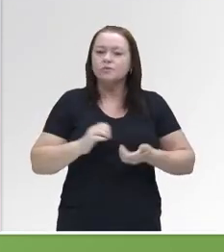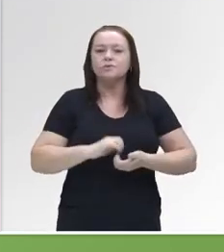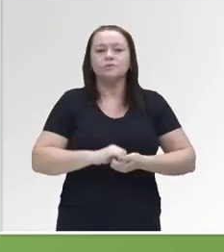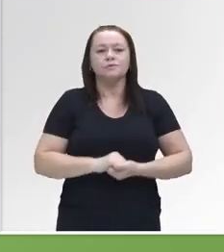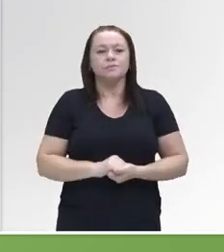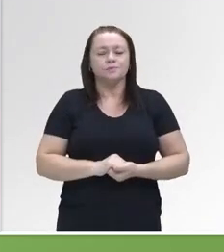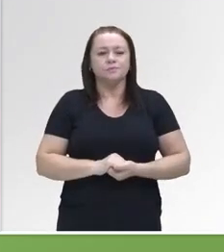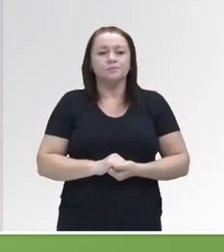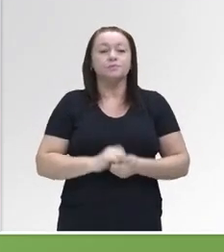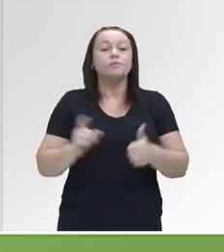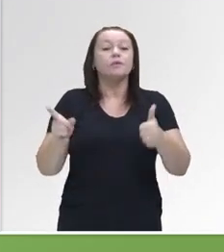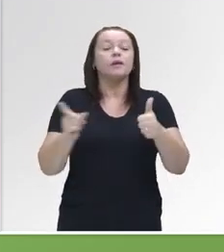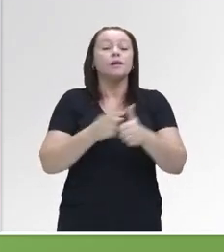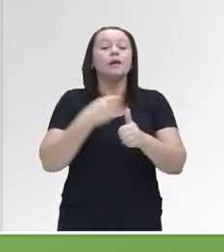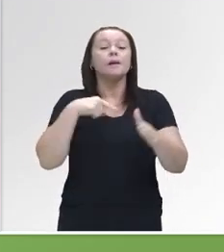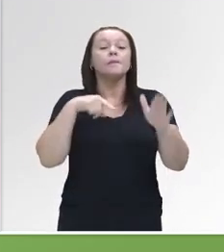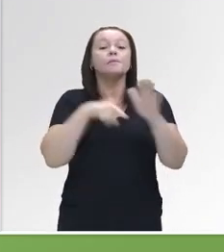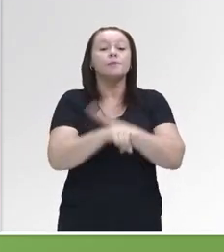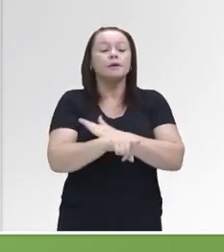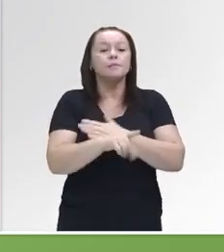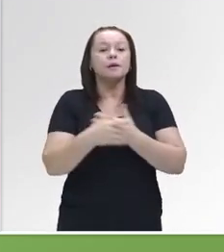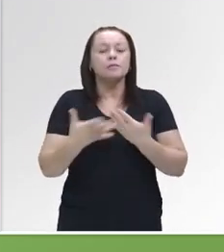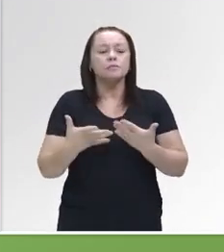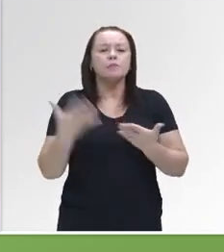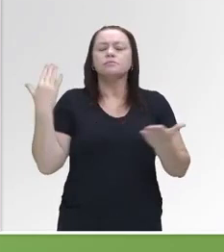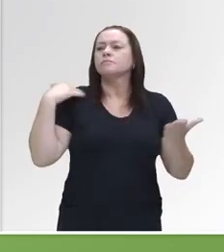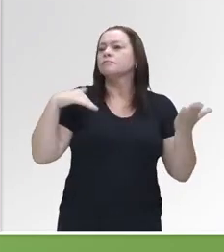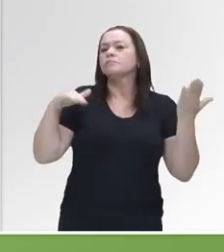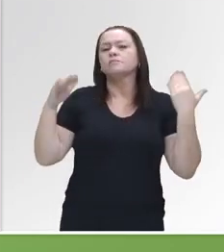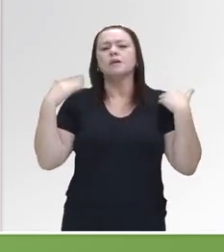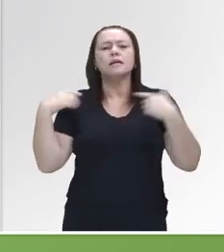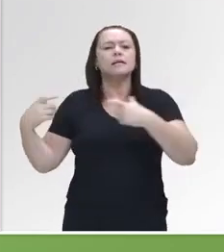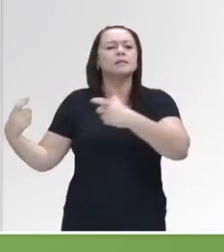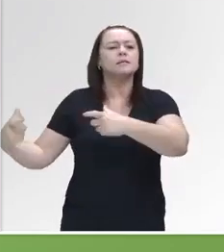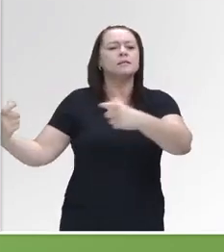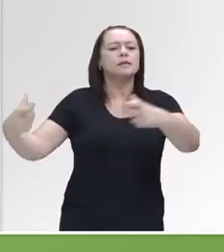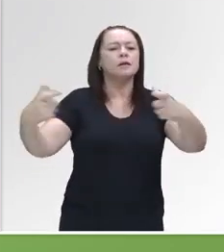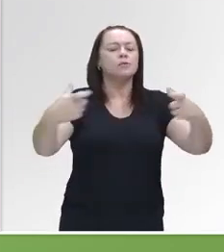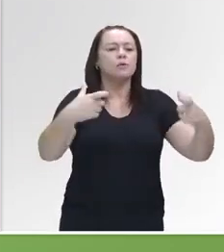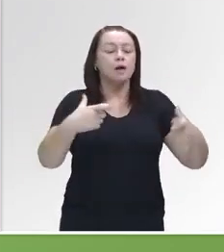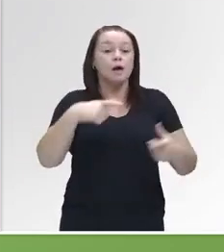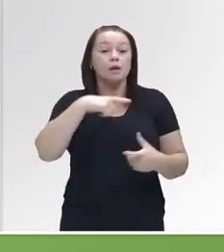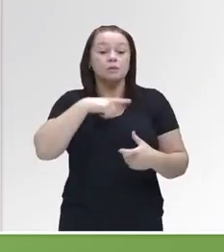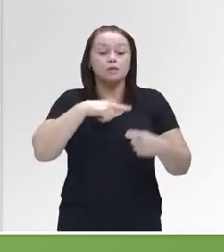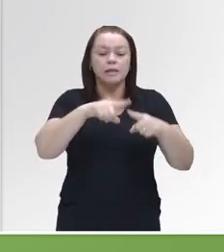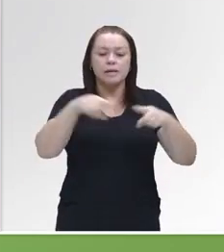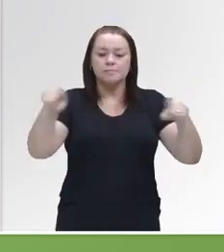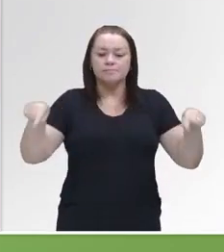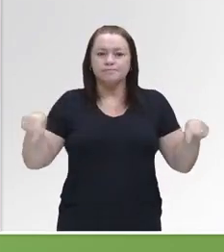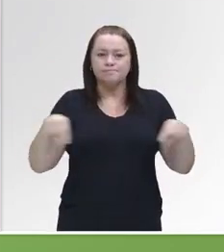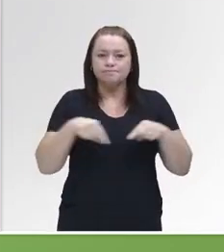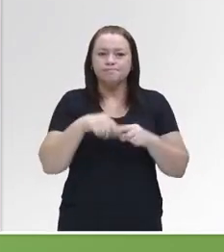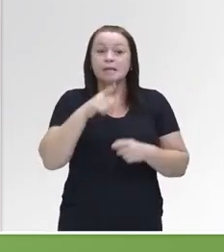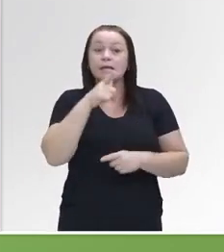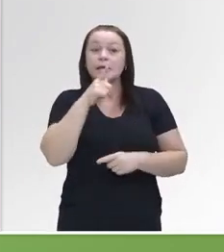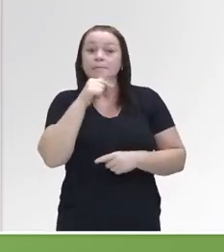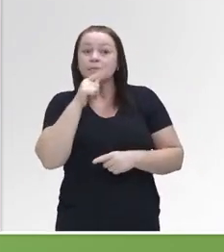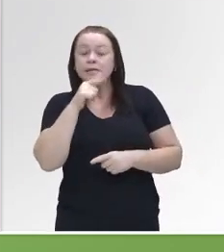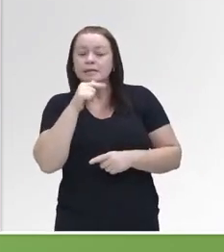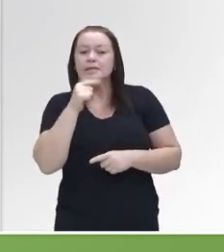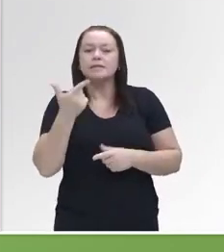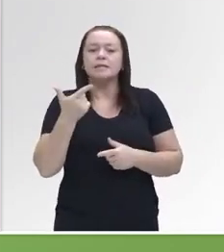trago para vocês, vamos lá. Ao passear em lugares que tenham piscinas,